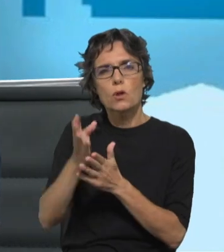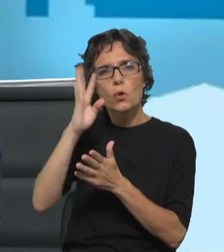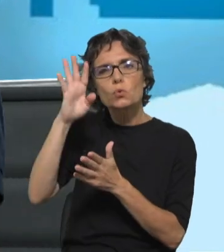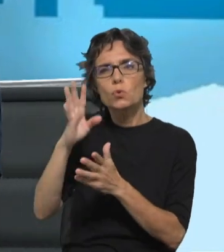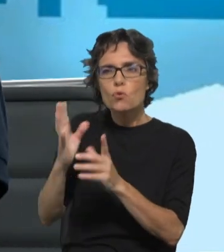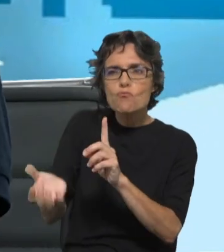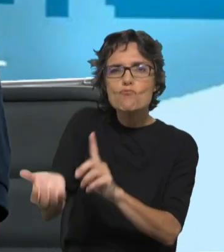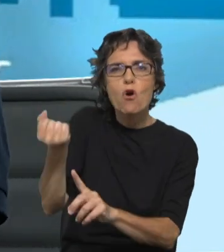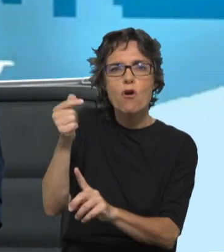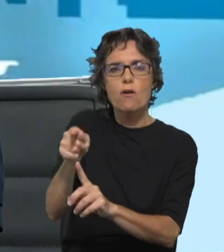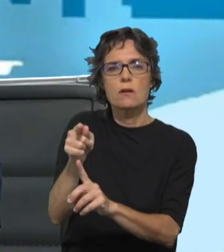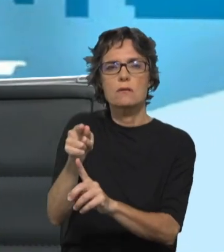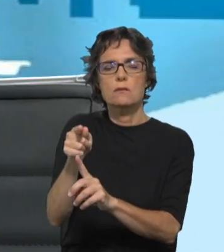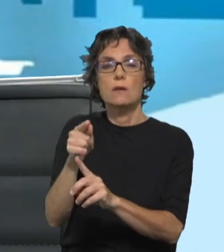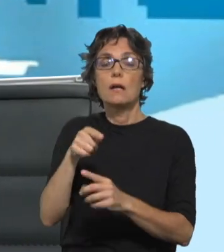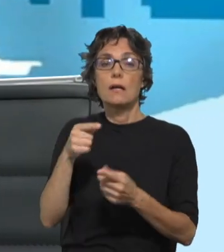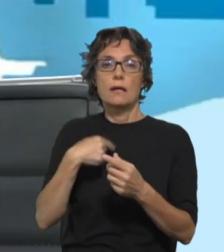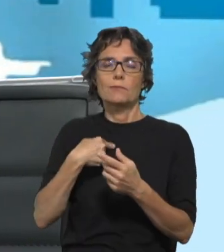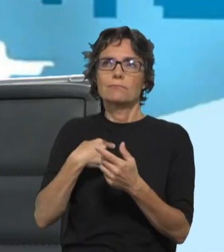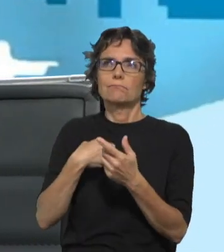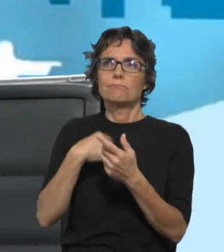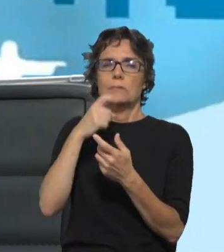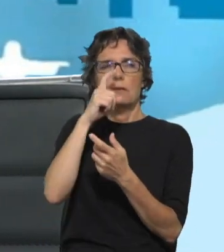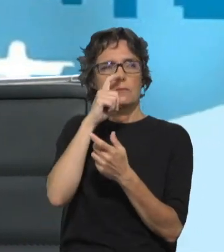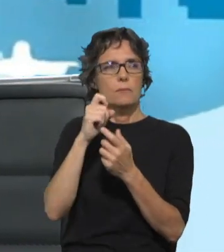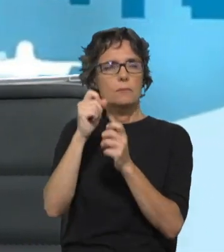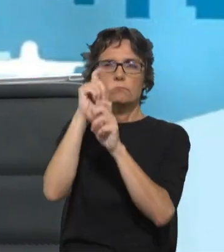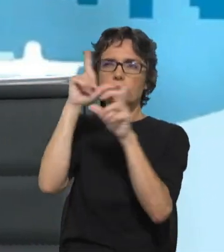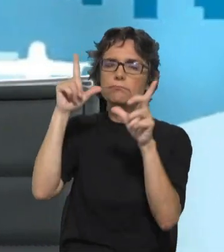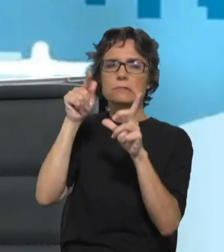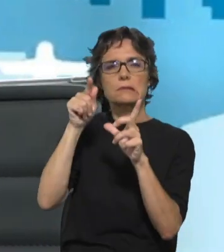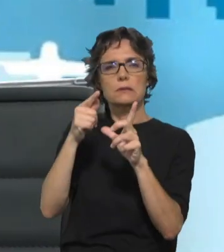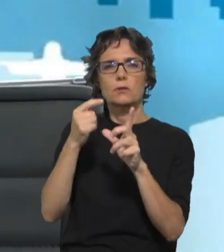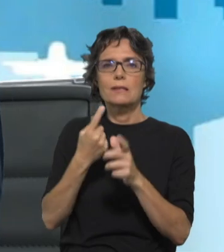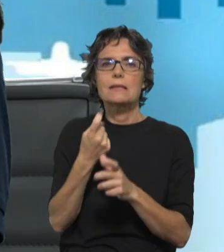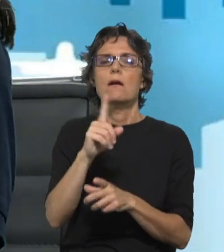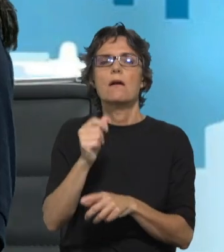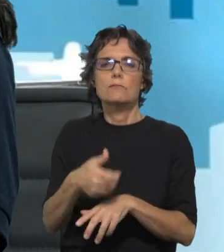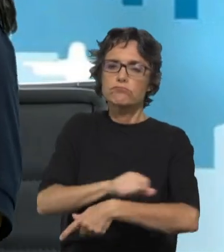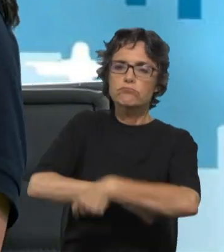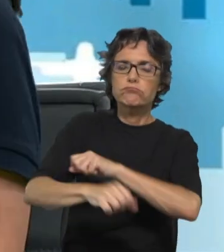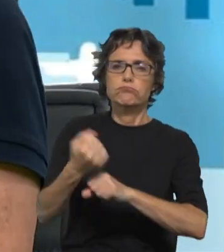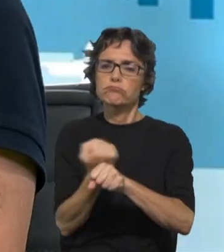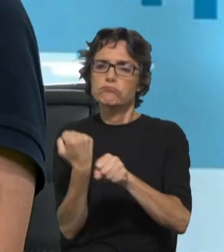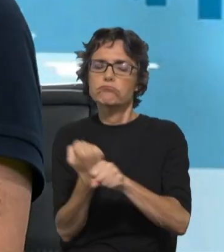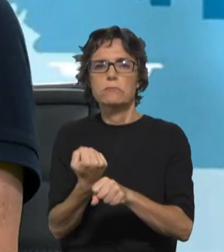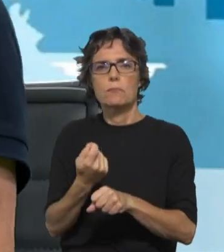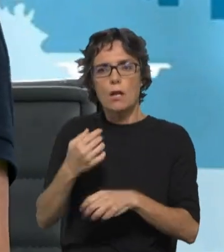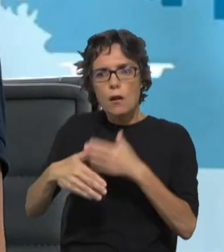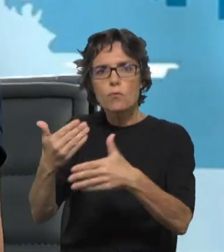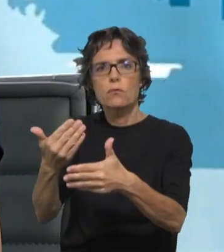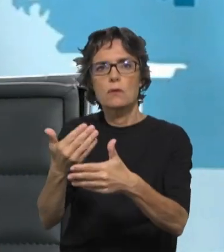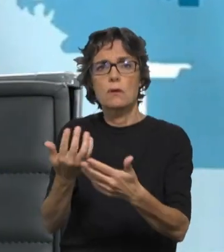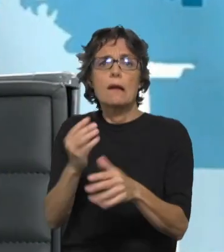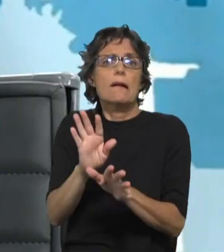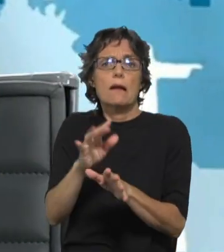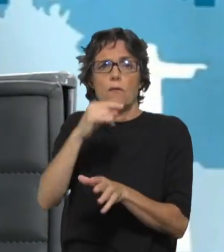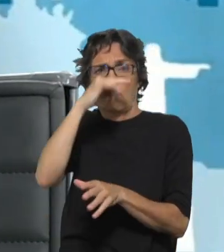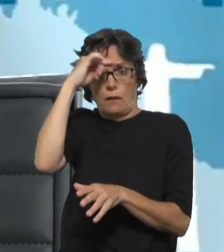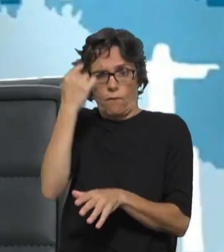Também é uma imagem que eu sempre tenho, que é de arregaçar as mangas e pôr-se ao trabalho. Ok, quais são as dificuldades?